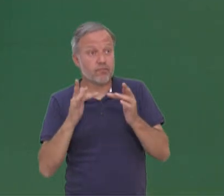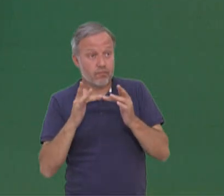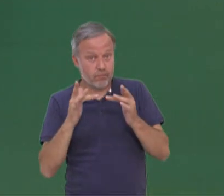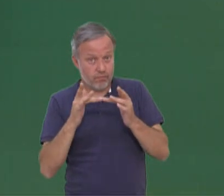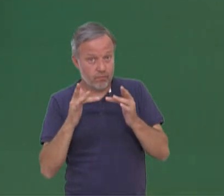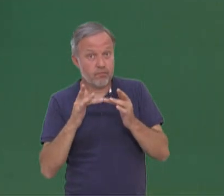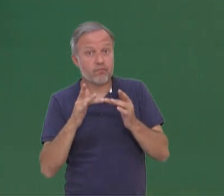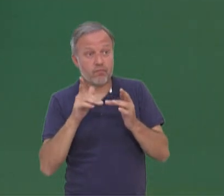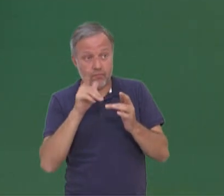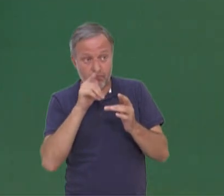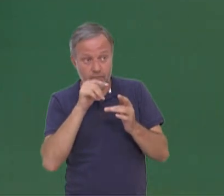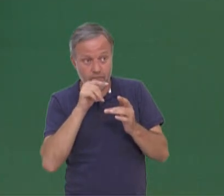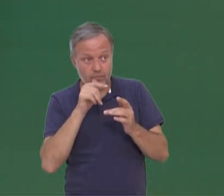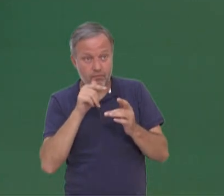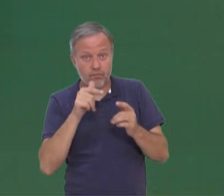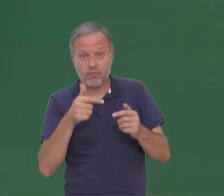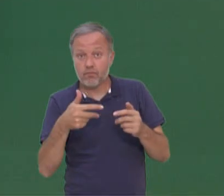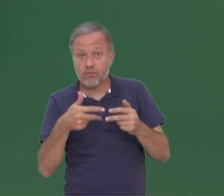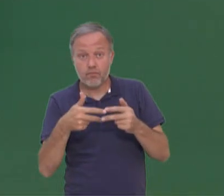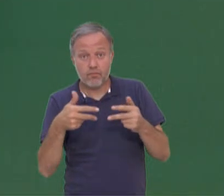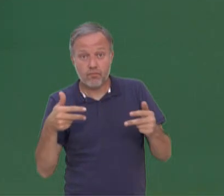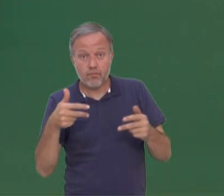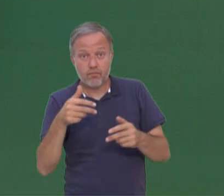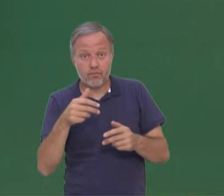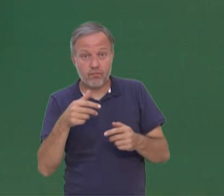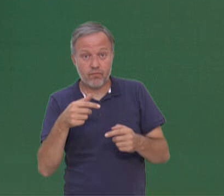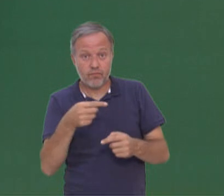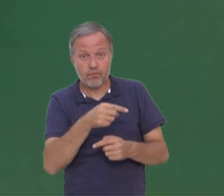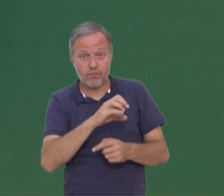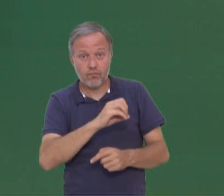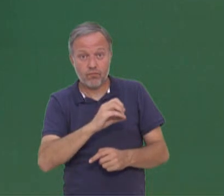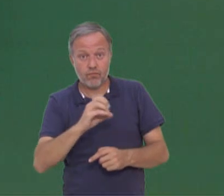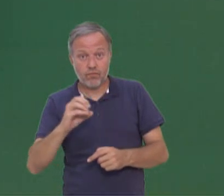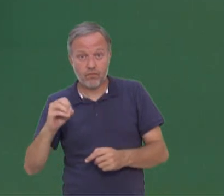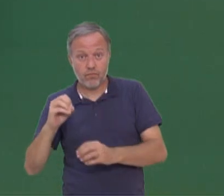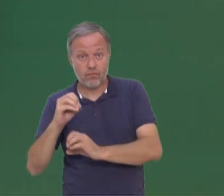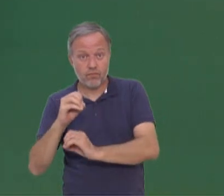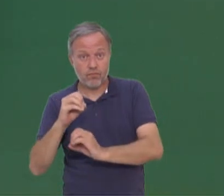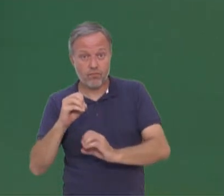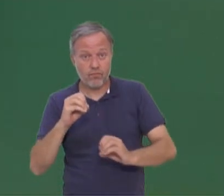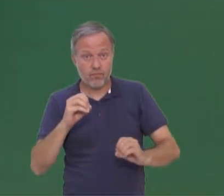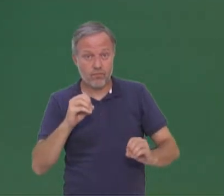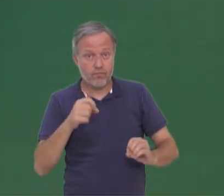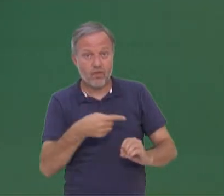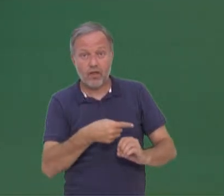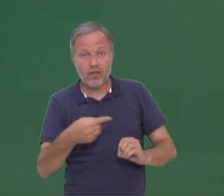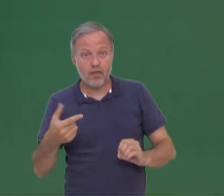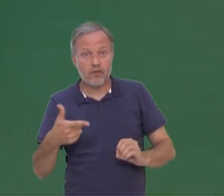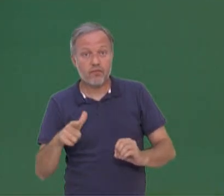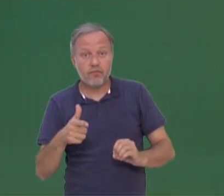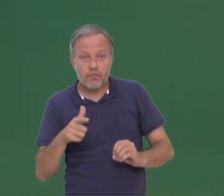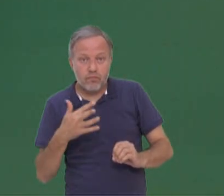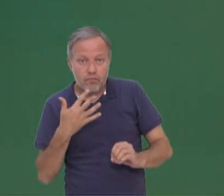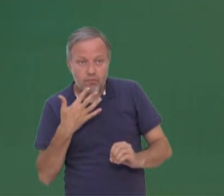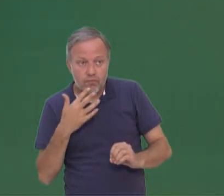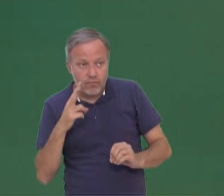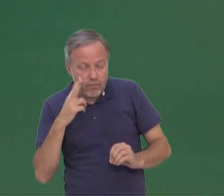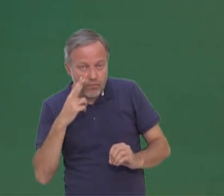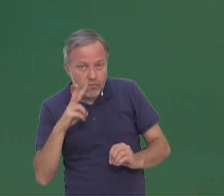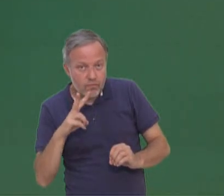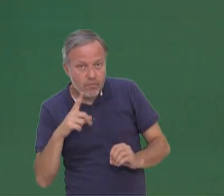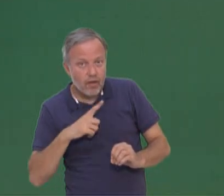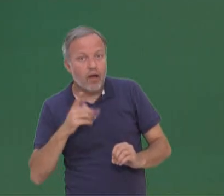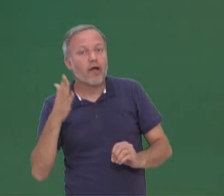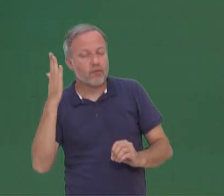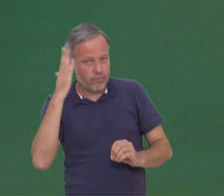corante pega. A gente não tem um corante que pegue nessa parte de dentro. Ciência, claro, que corre atrás de desenvolver esses materiais,